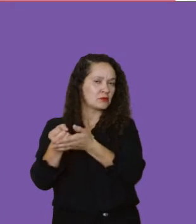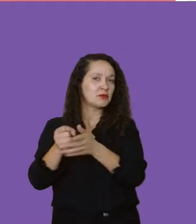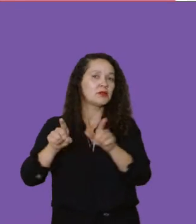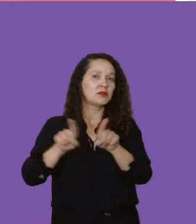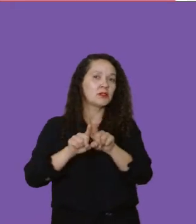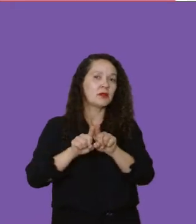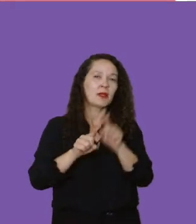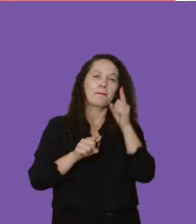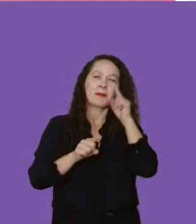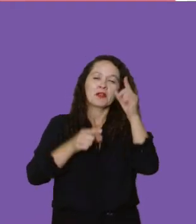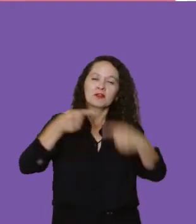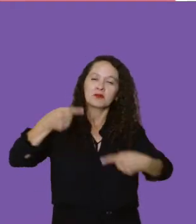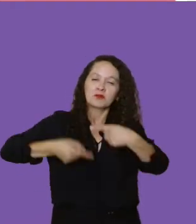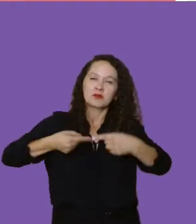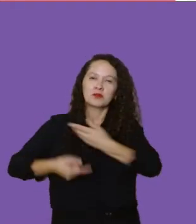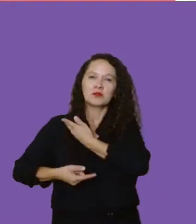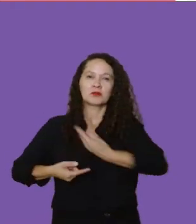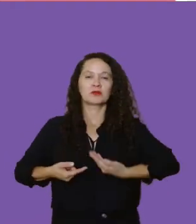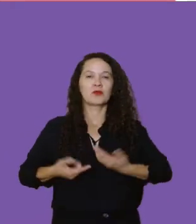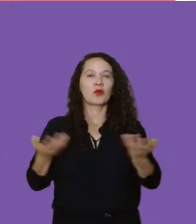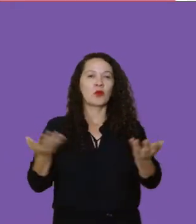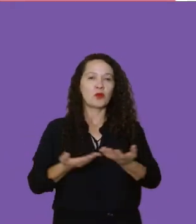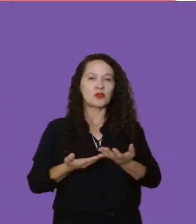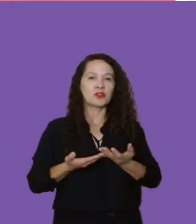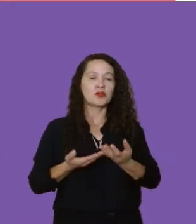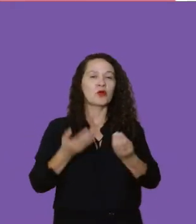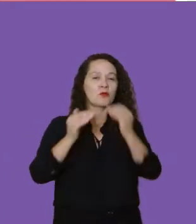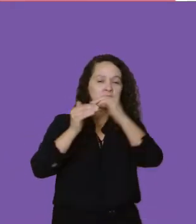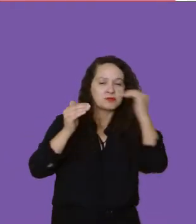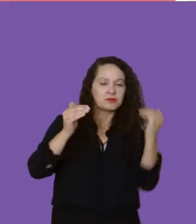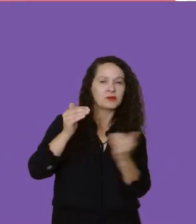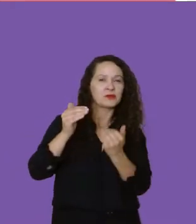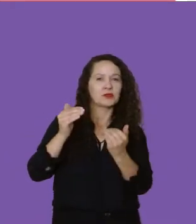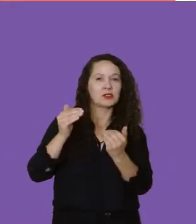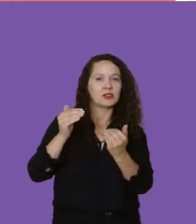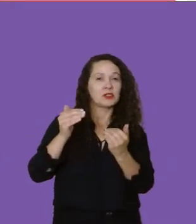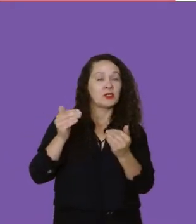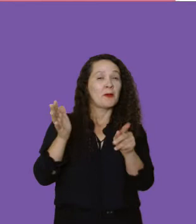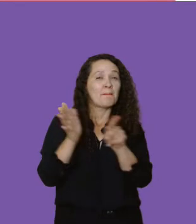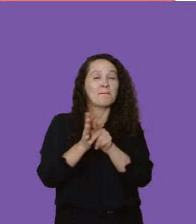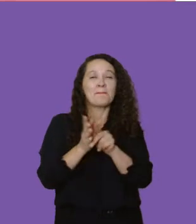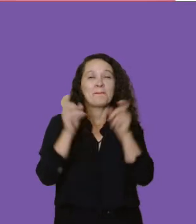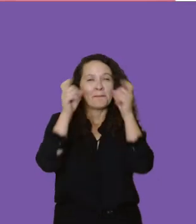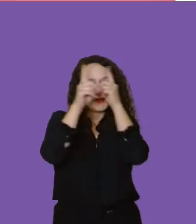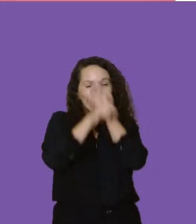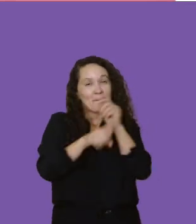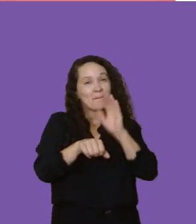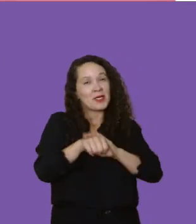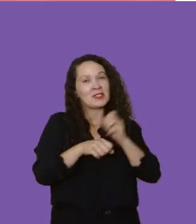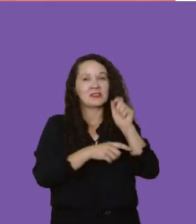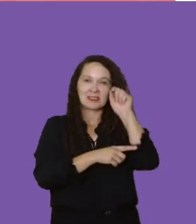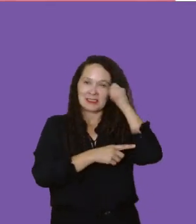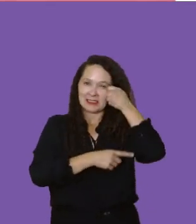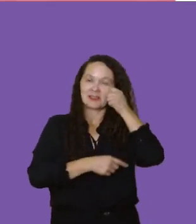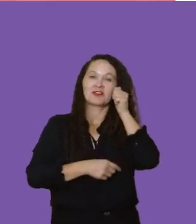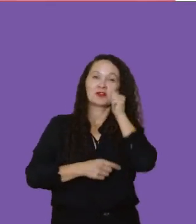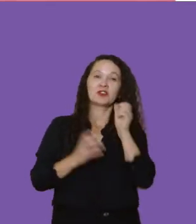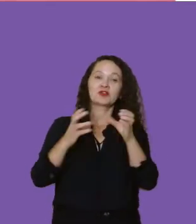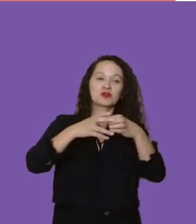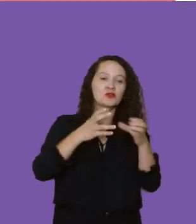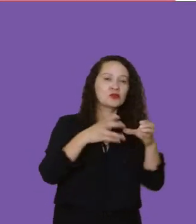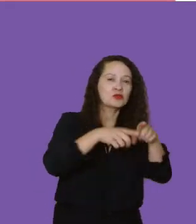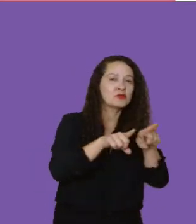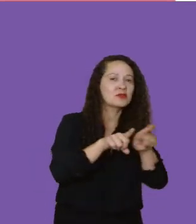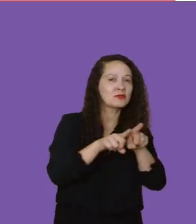no desenho das políticas públicas as situações de maior desigualdade sofrida pelas mulheres negras e outros grupos de mulheres que